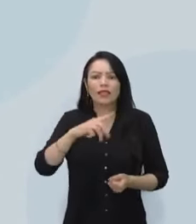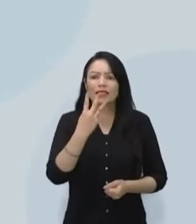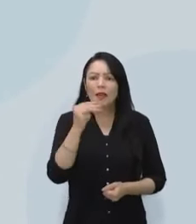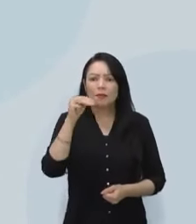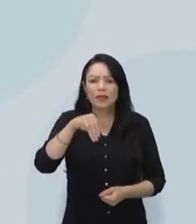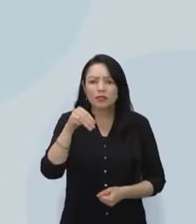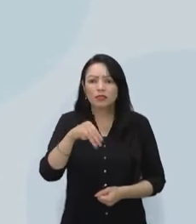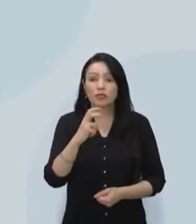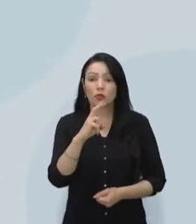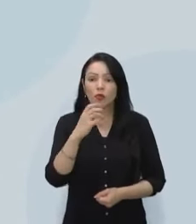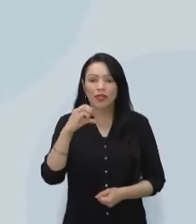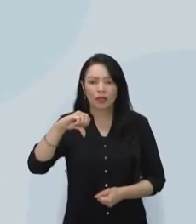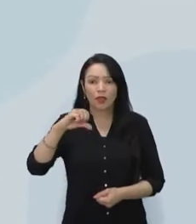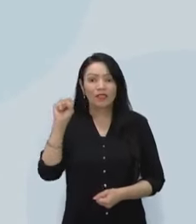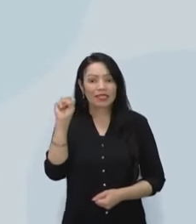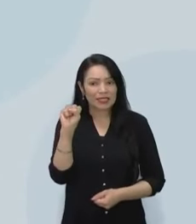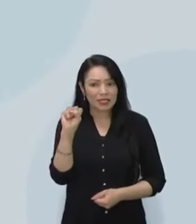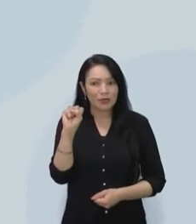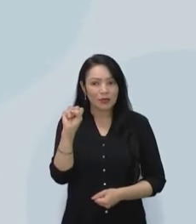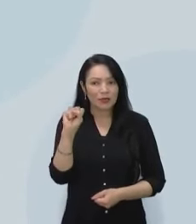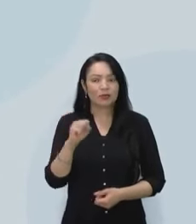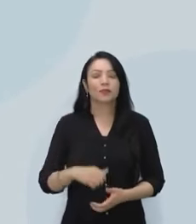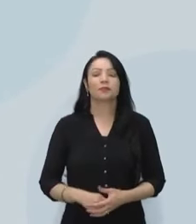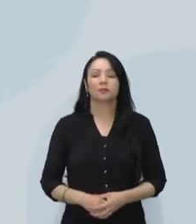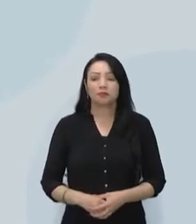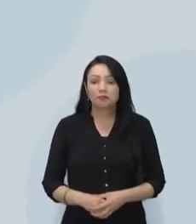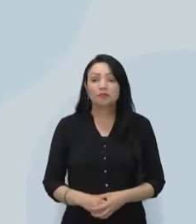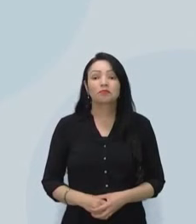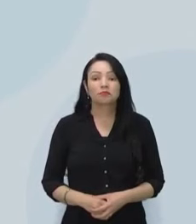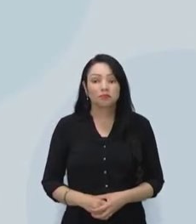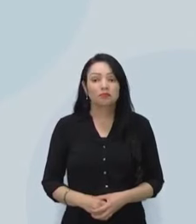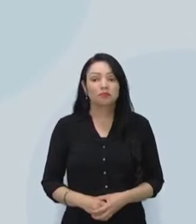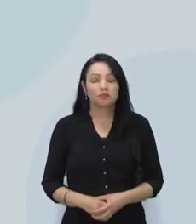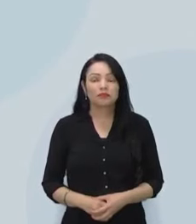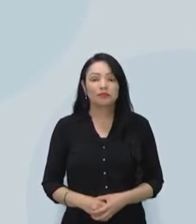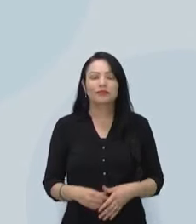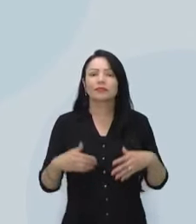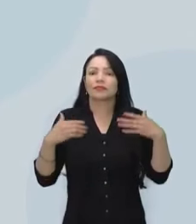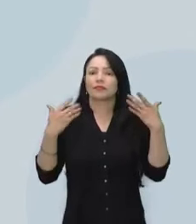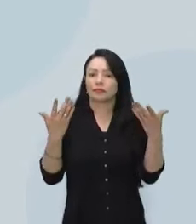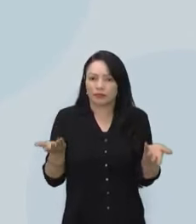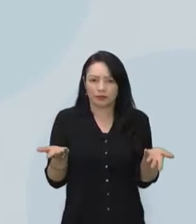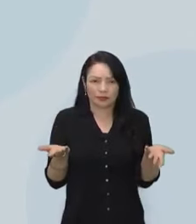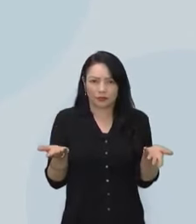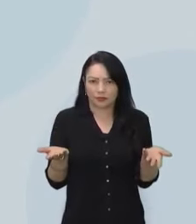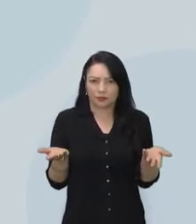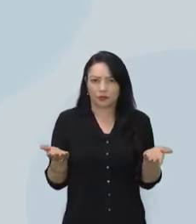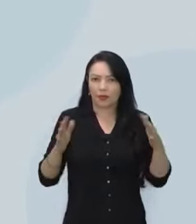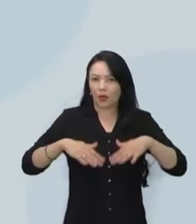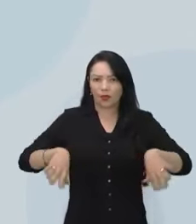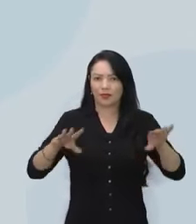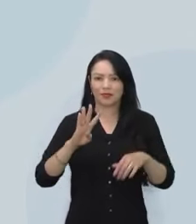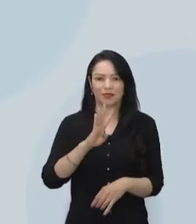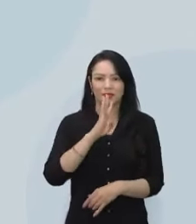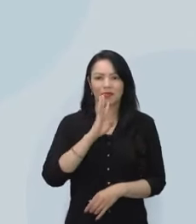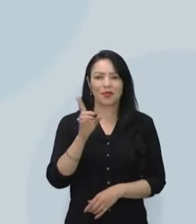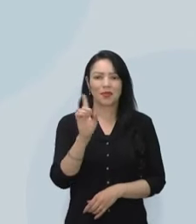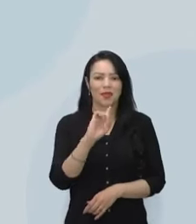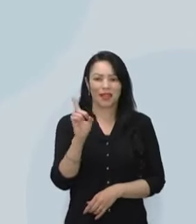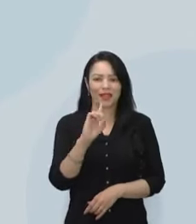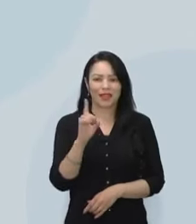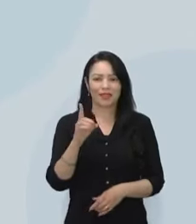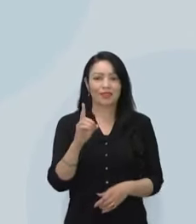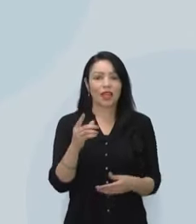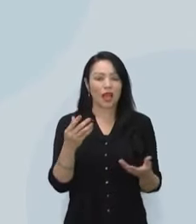minutos, 59 segundos e 4 décimos. A questão é que não conhecemos os limites do